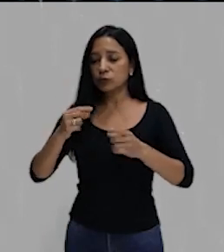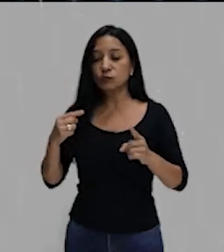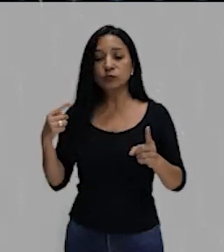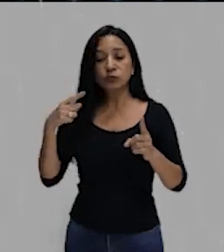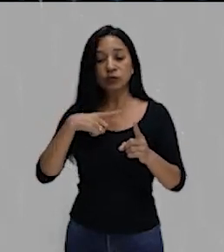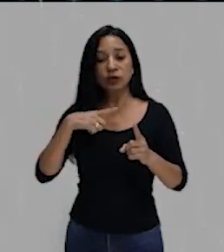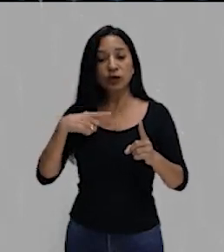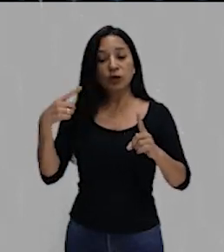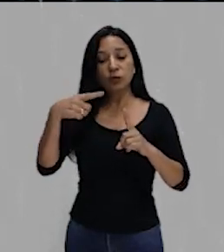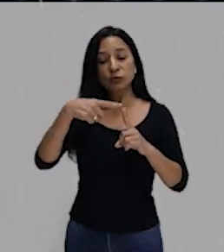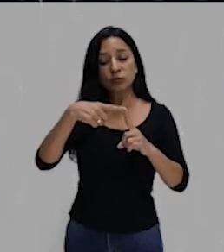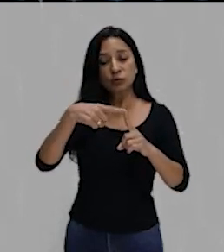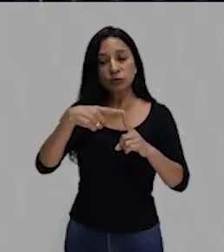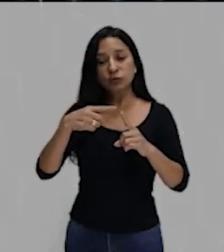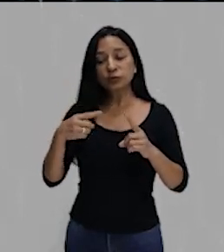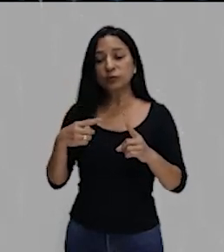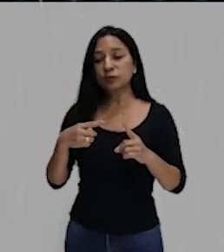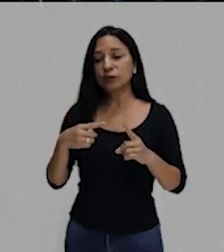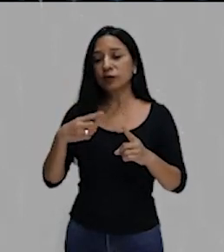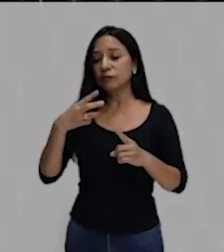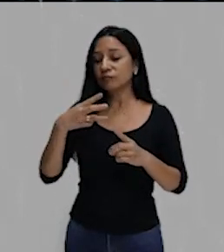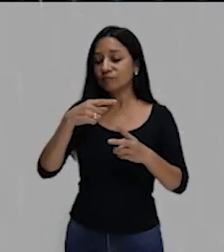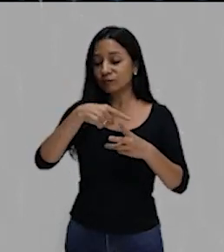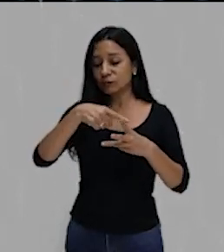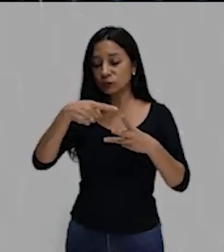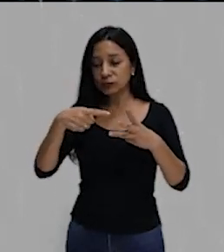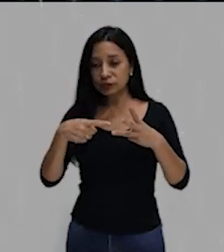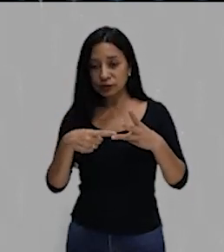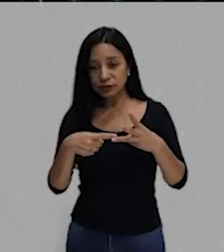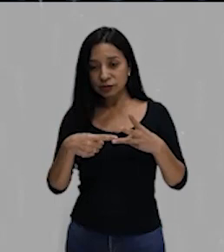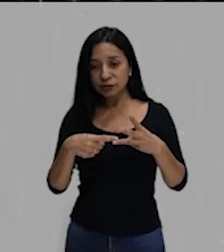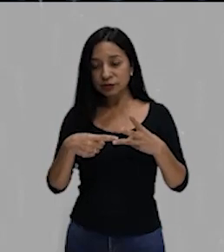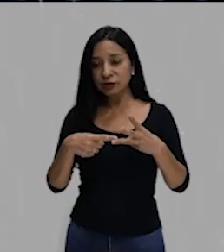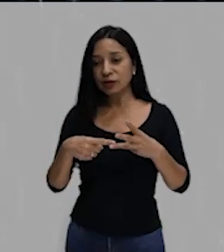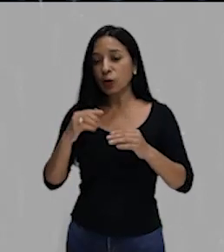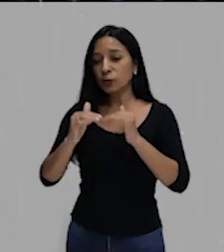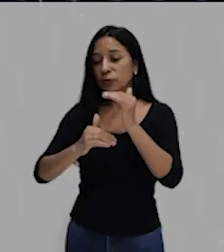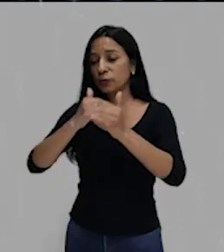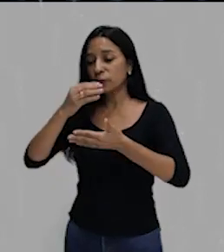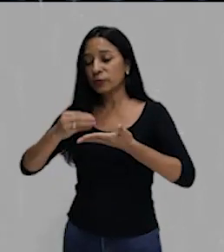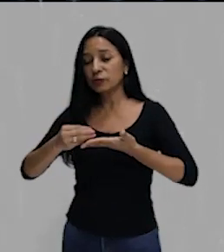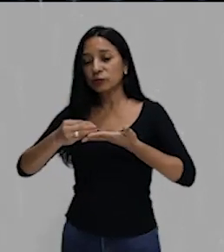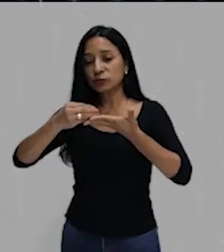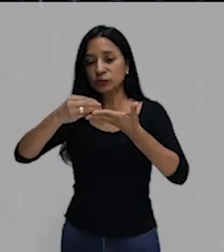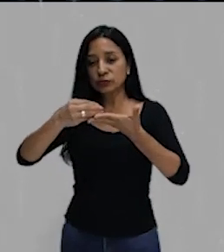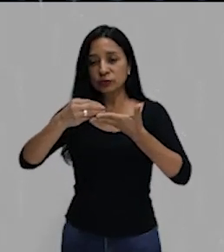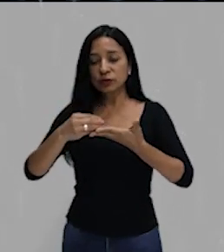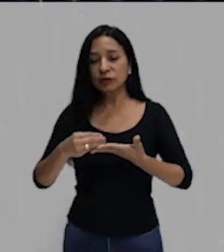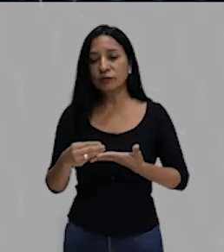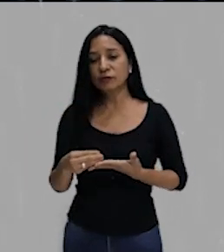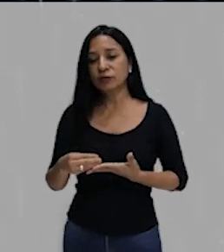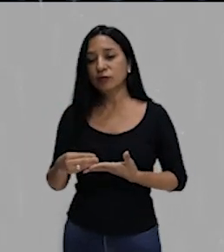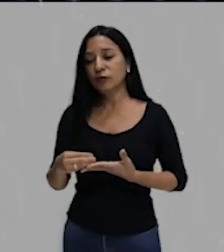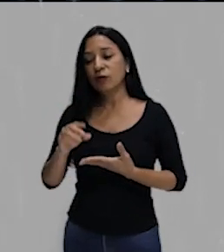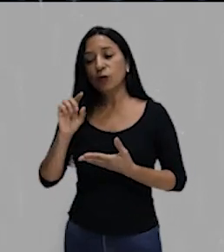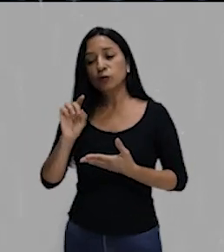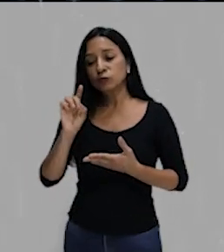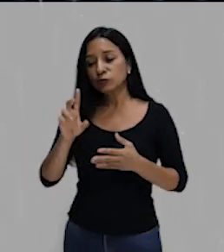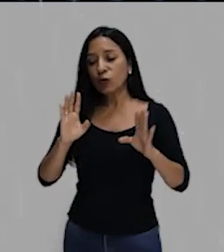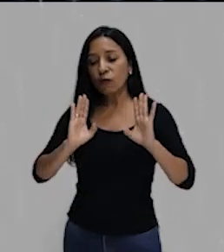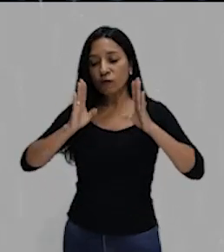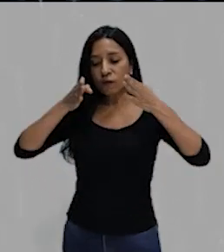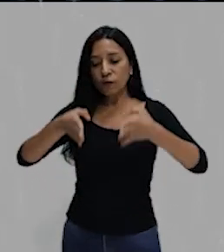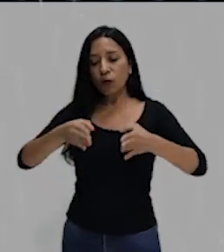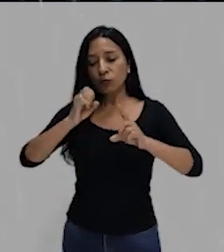esses três aspectos, aí nós vamos ter o que a gente chama de desenvolvimento sustentável. Ele não vai visar só o